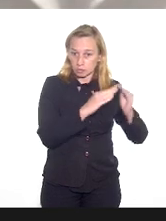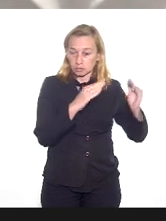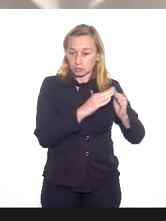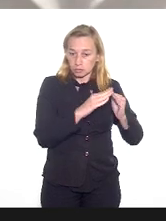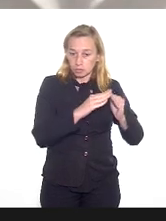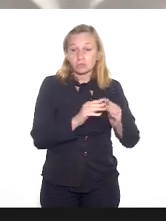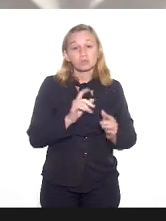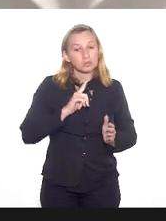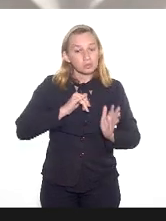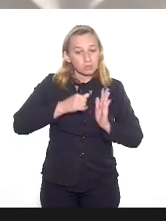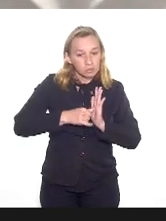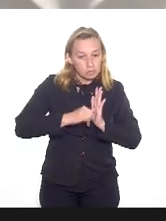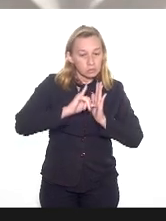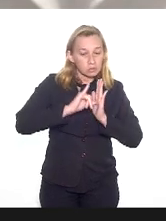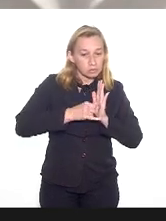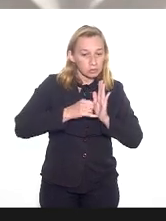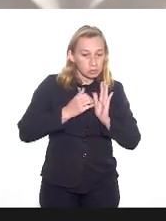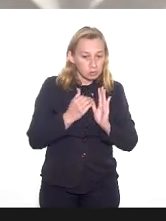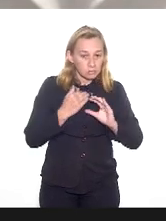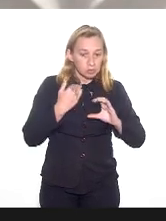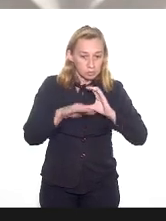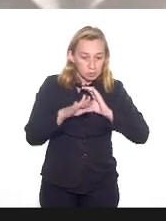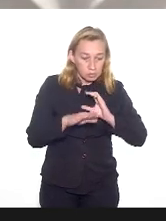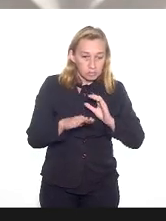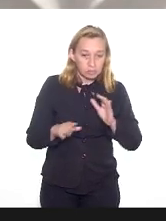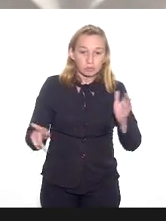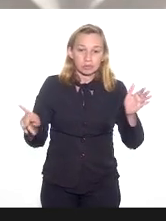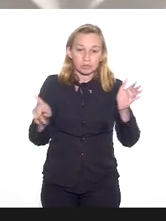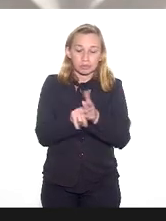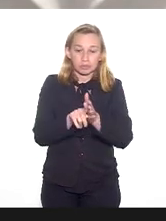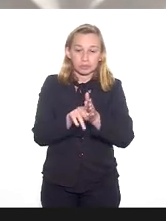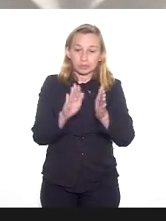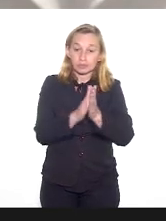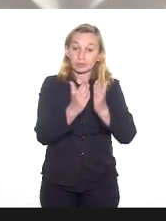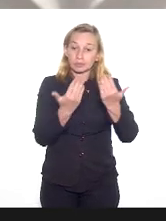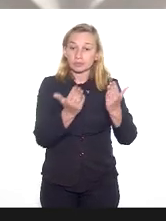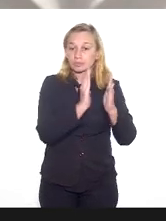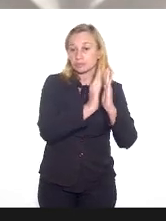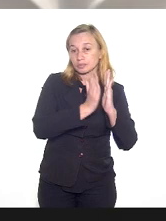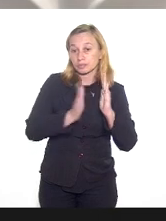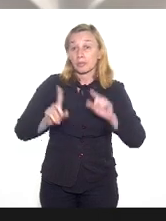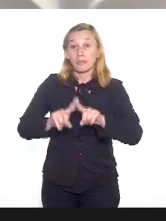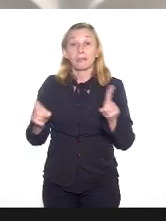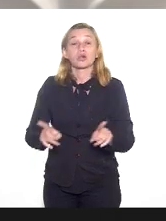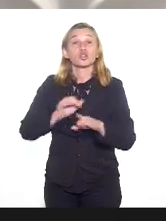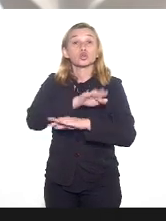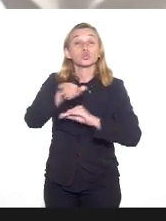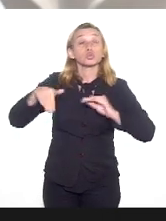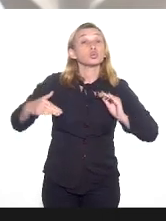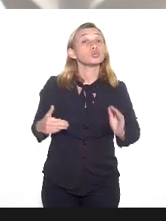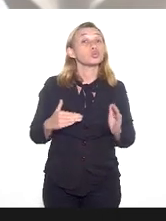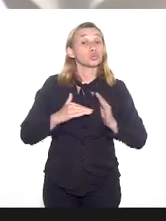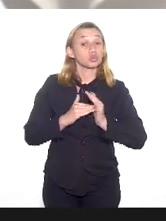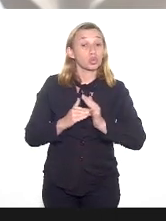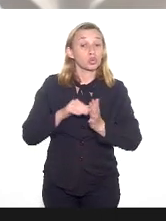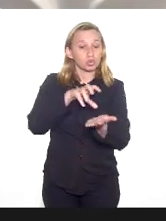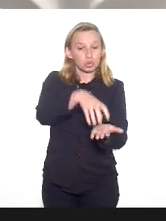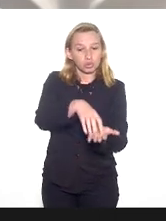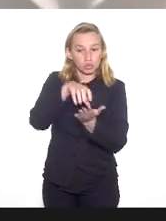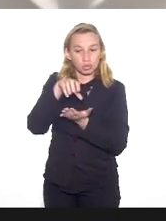uma publicação para fazer parte da biblioteca, mas eu acho que todos esses órgãos que nós